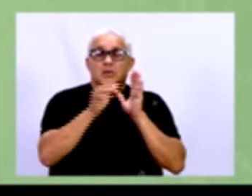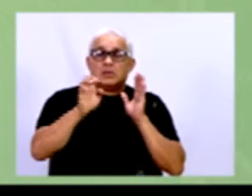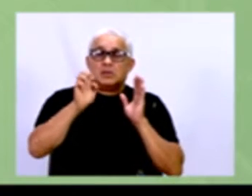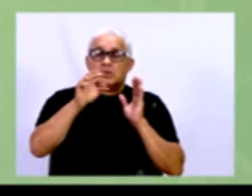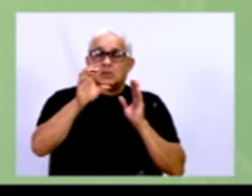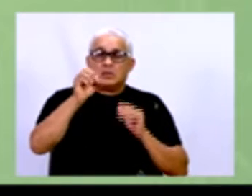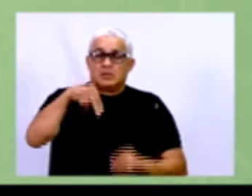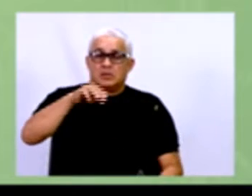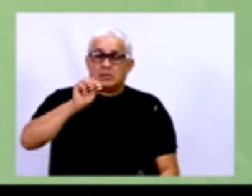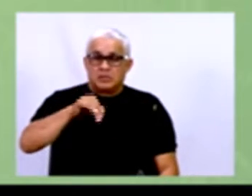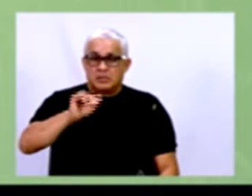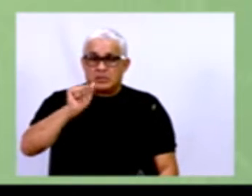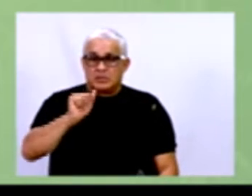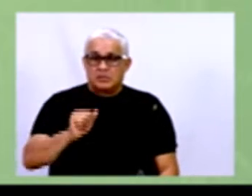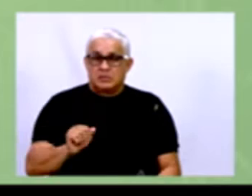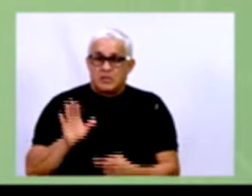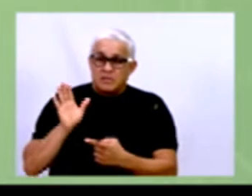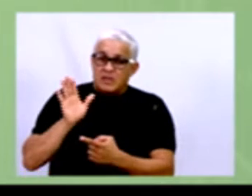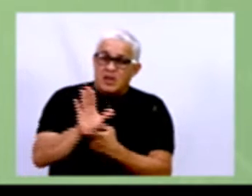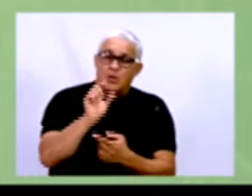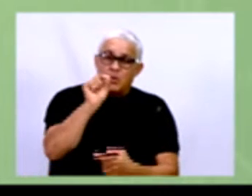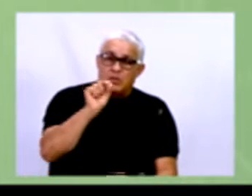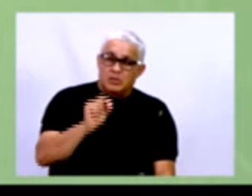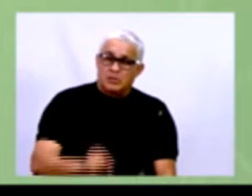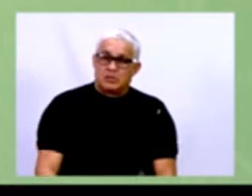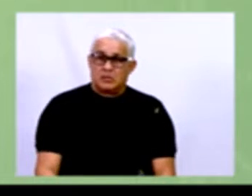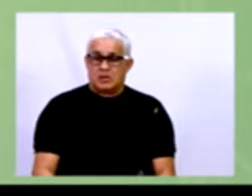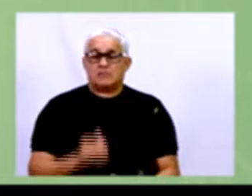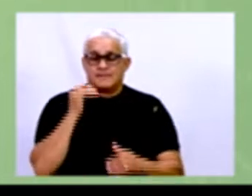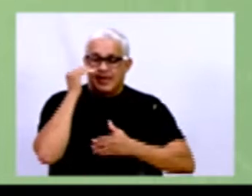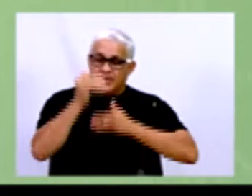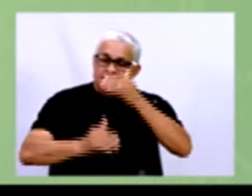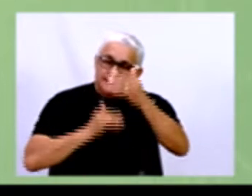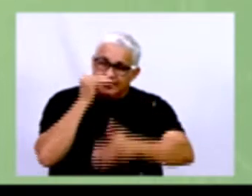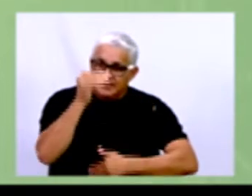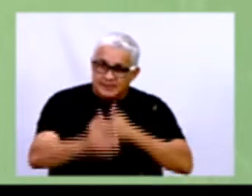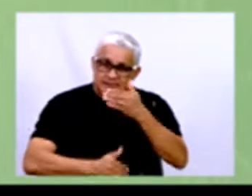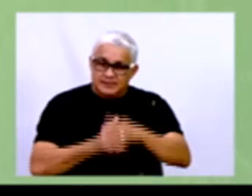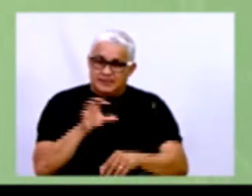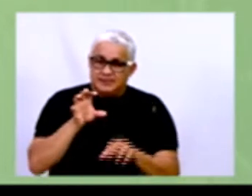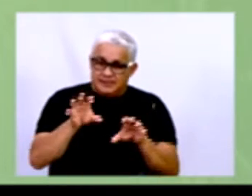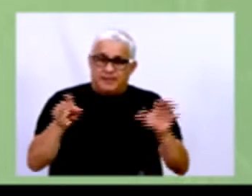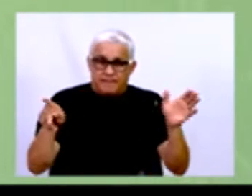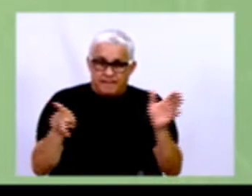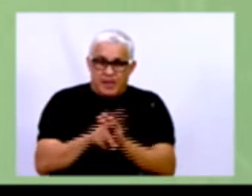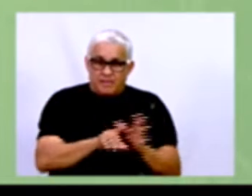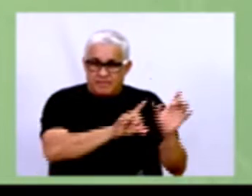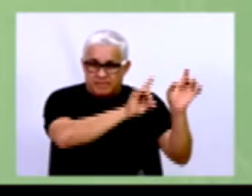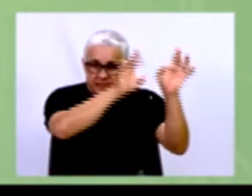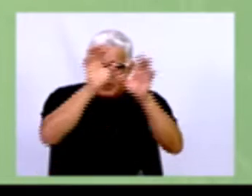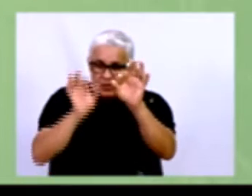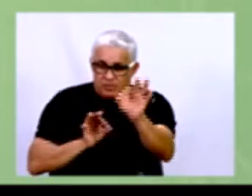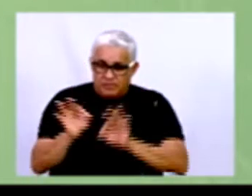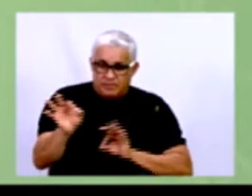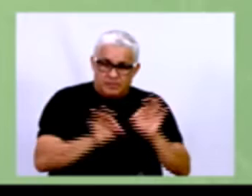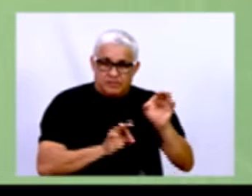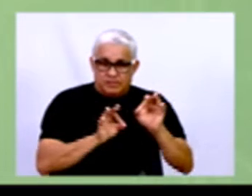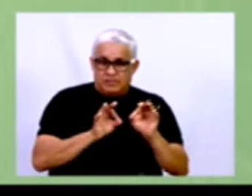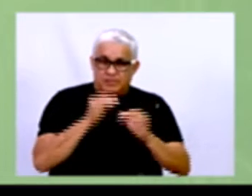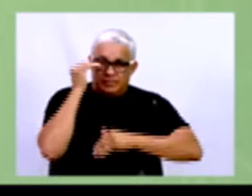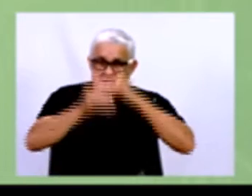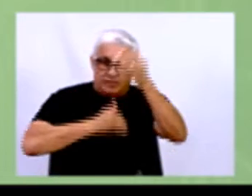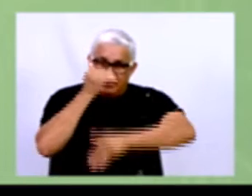vai apresentar para a gente que considera o desenvolvimento uma forma específica de organização produtiva do